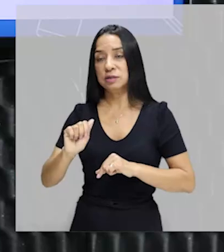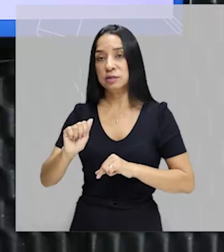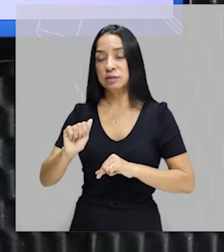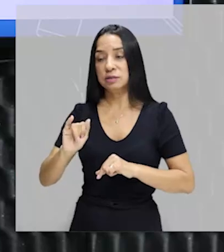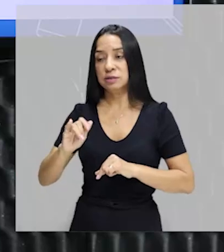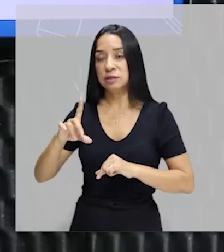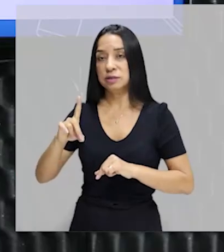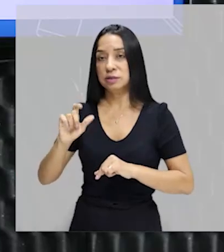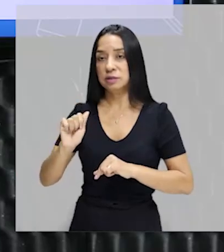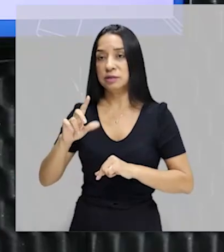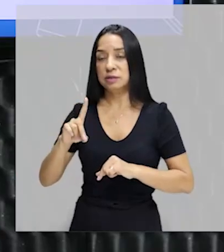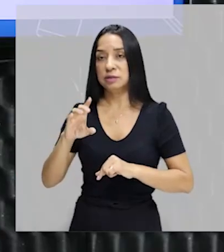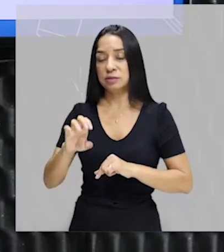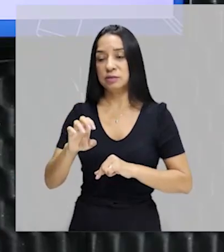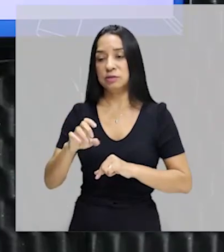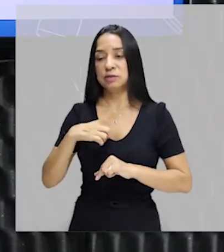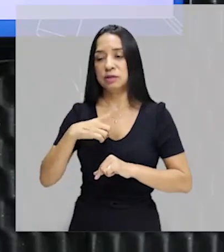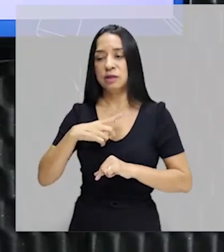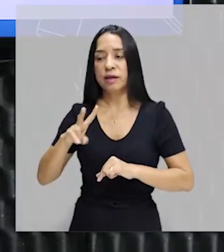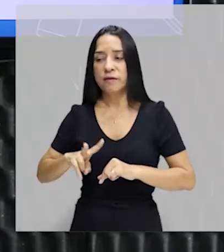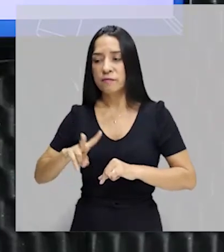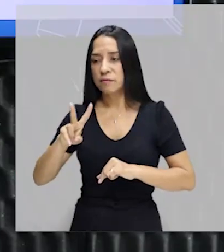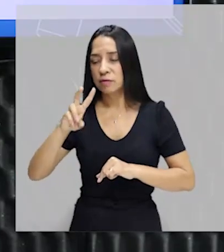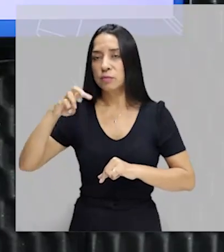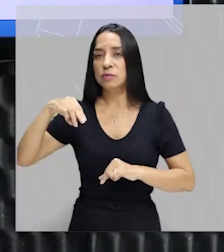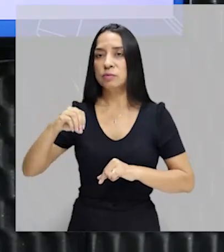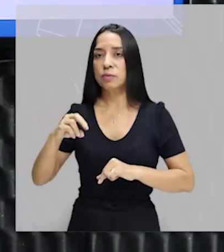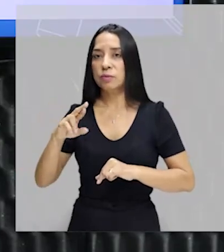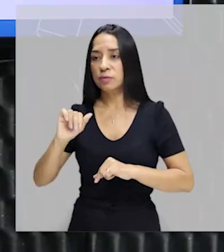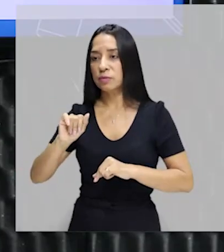a luta para se ter valores morais.